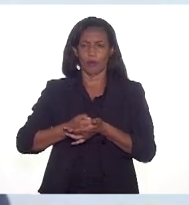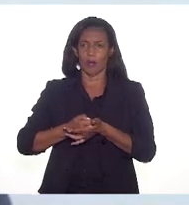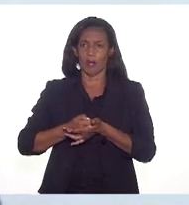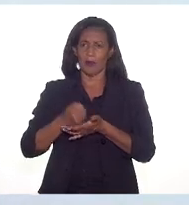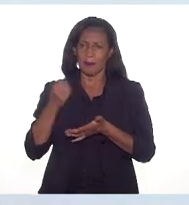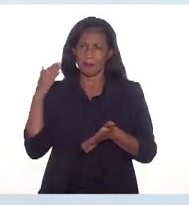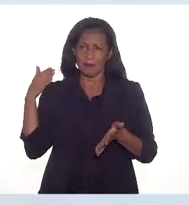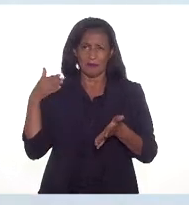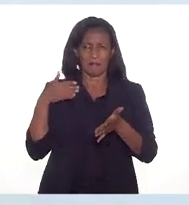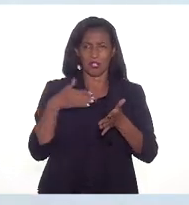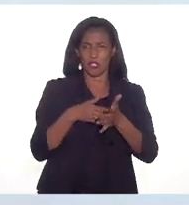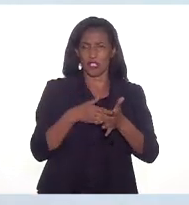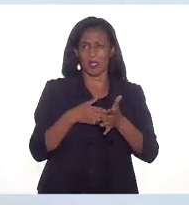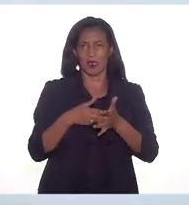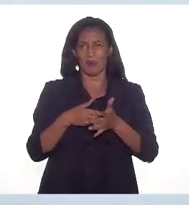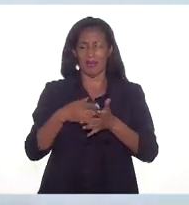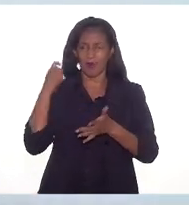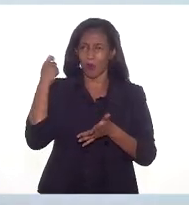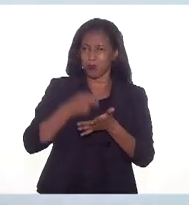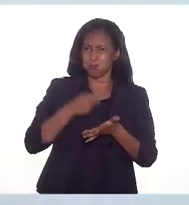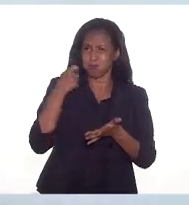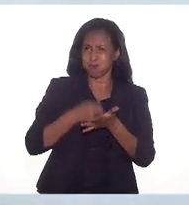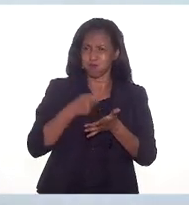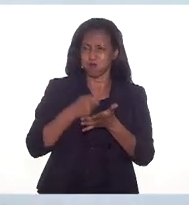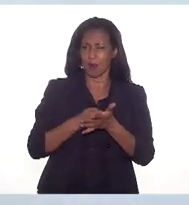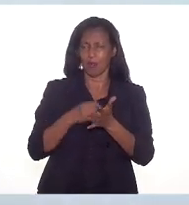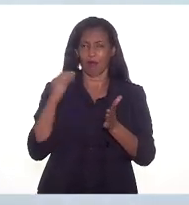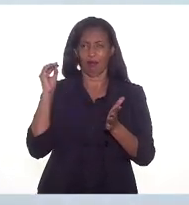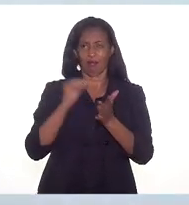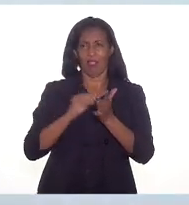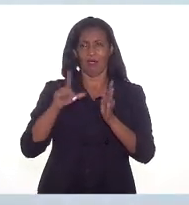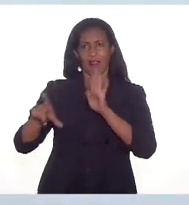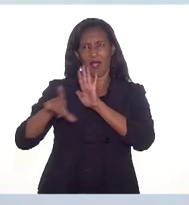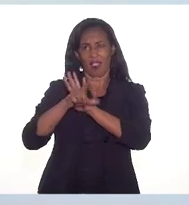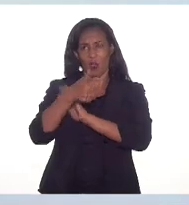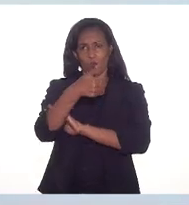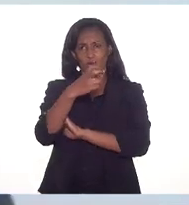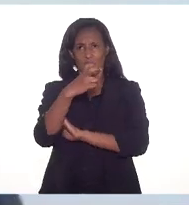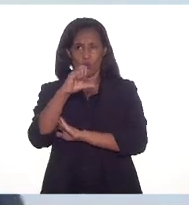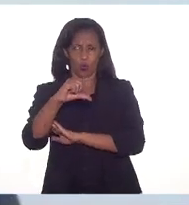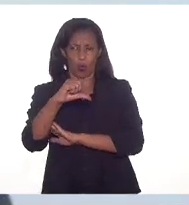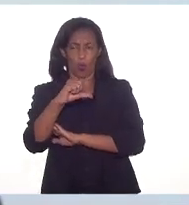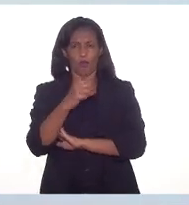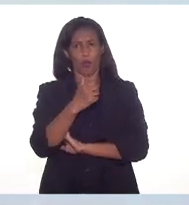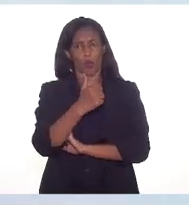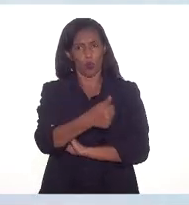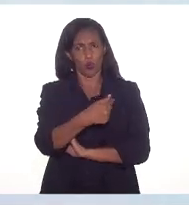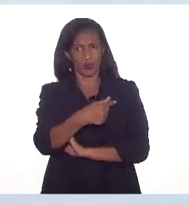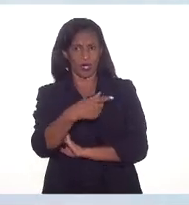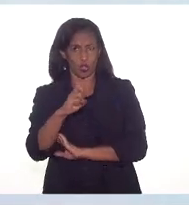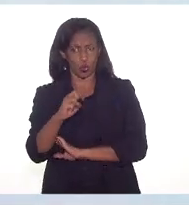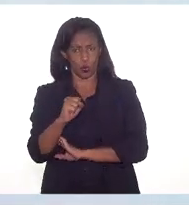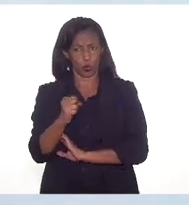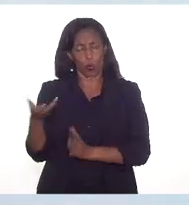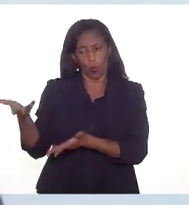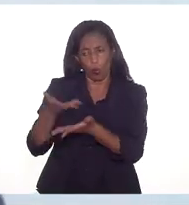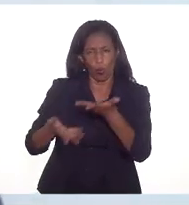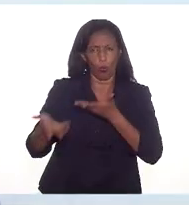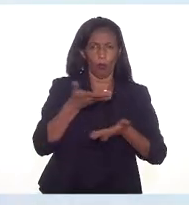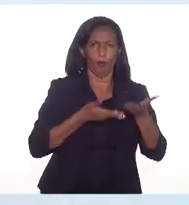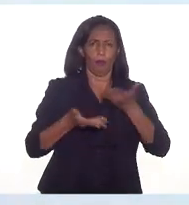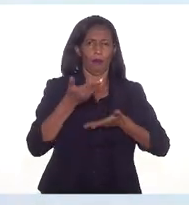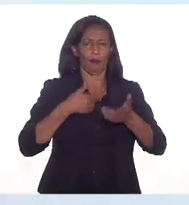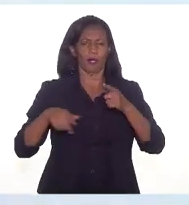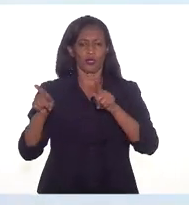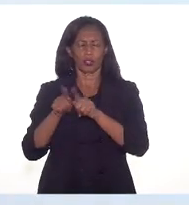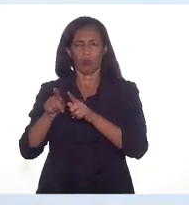medidas mais duras do que previstas na Lei Complementar 159, na Lei Complementar 178. Compartilho das preocupações